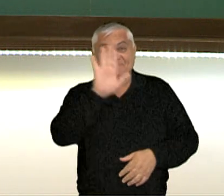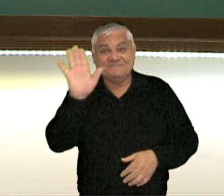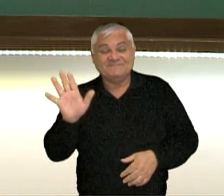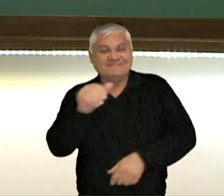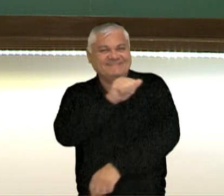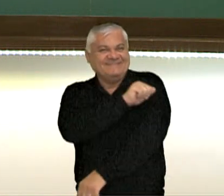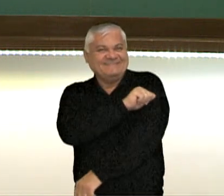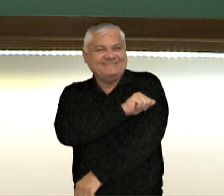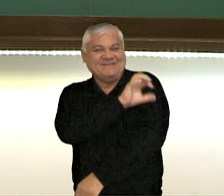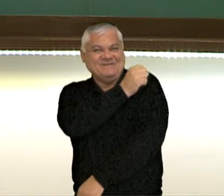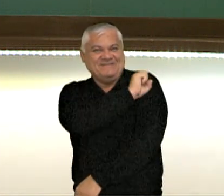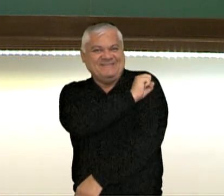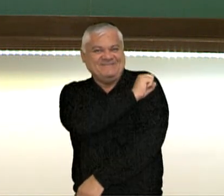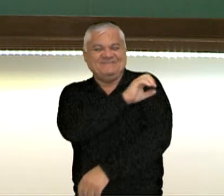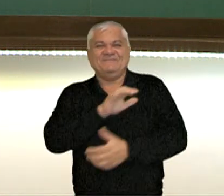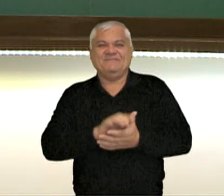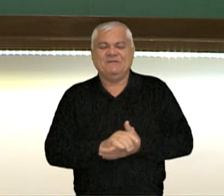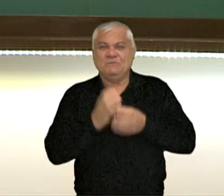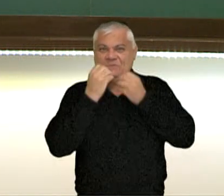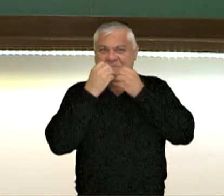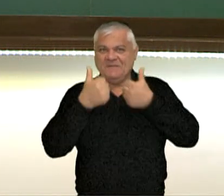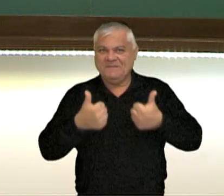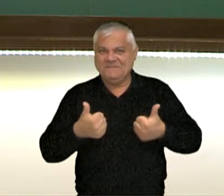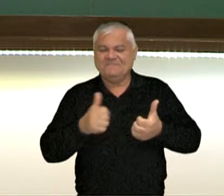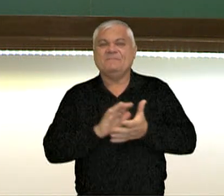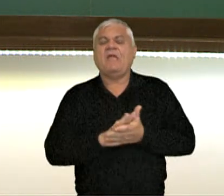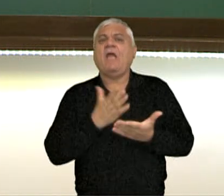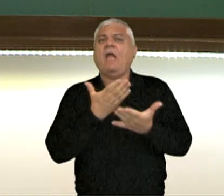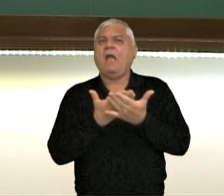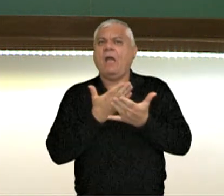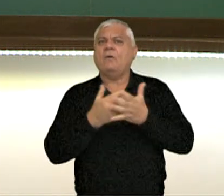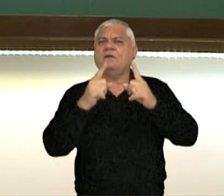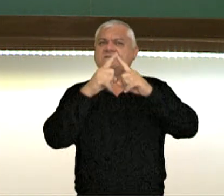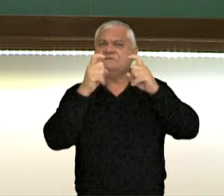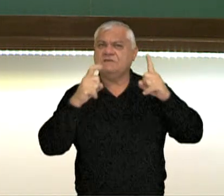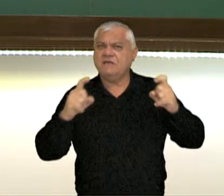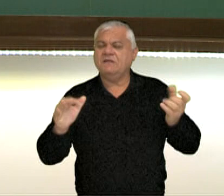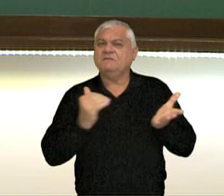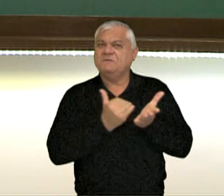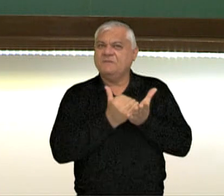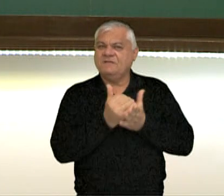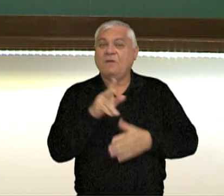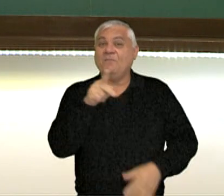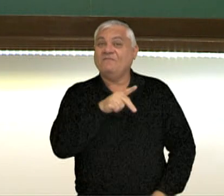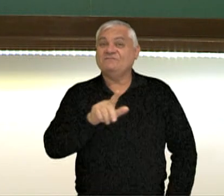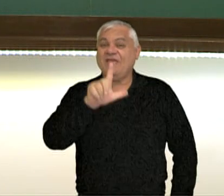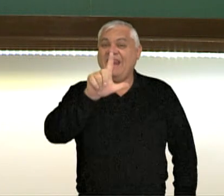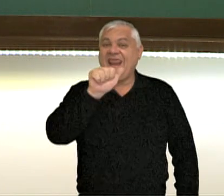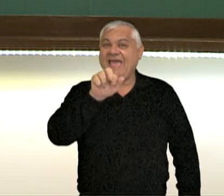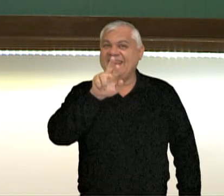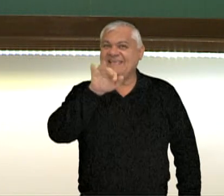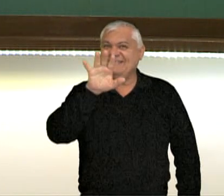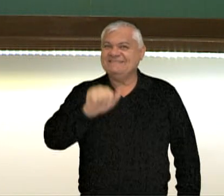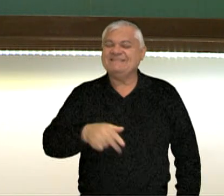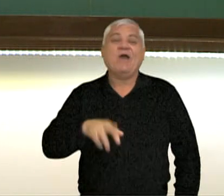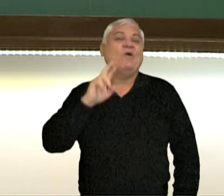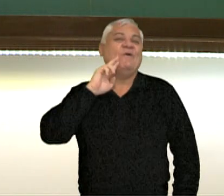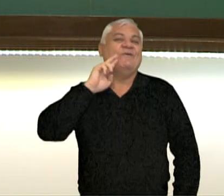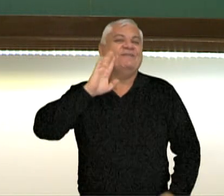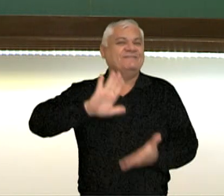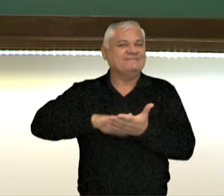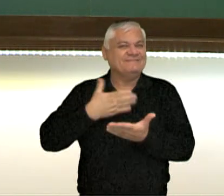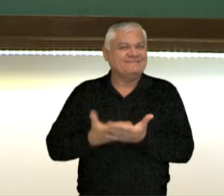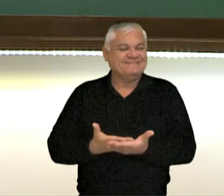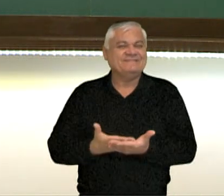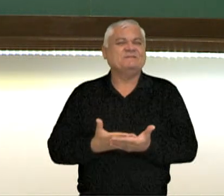Olá, estudantes do 8º ano, tudo bem? Aula de ciências começando, professora Larissa, nosso intérprete